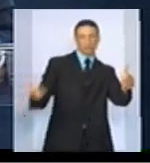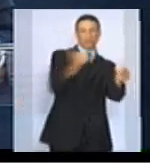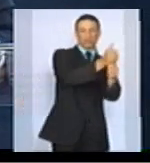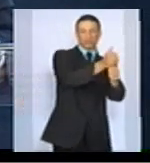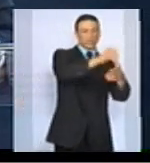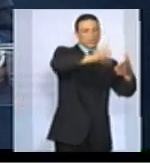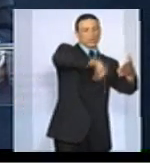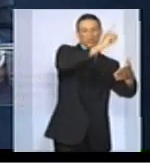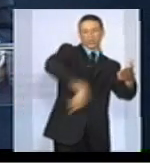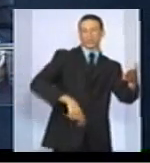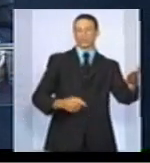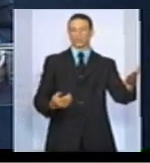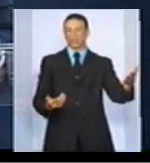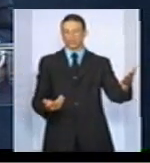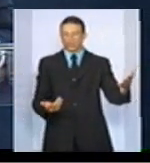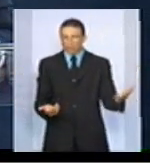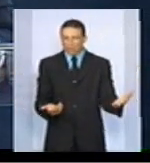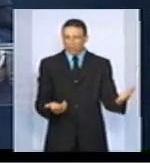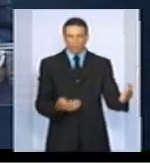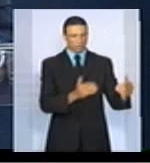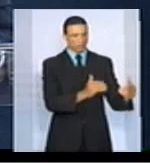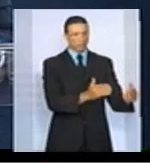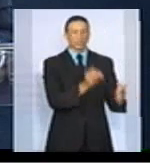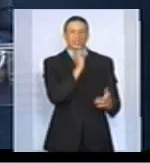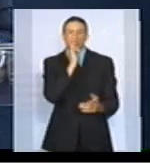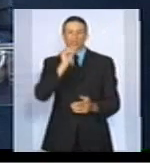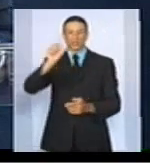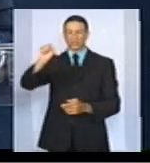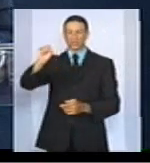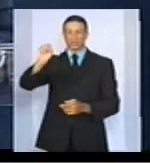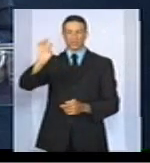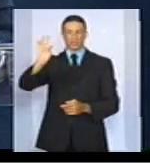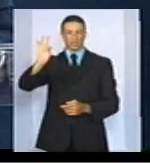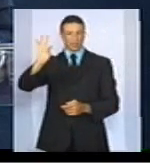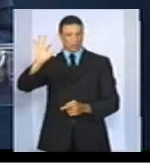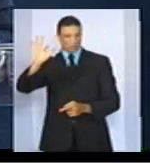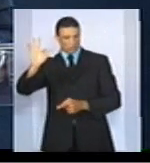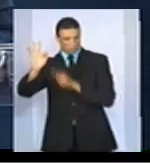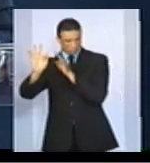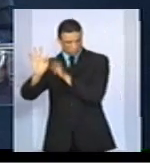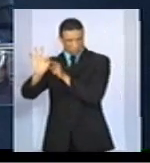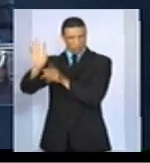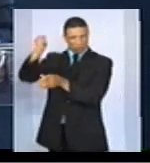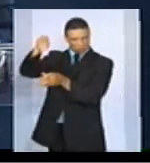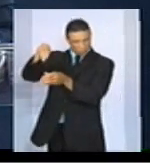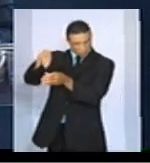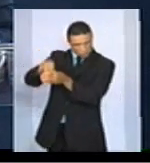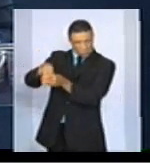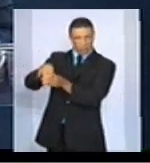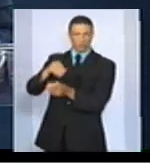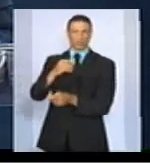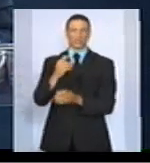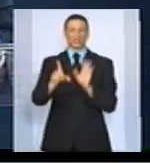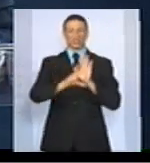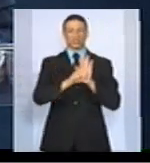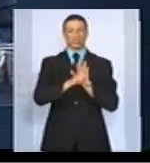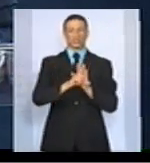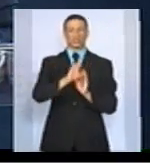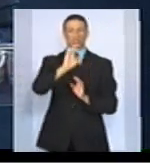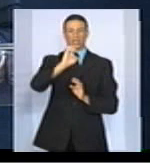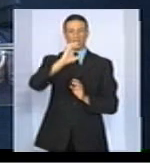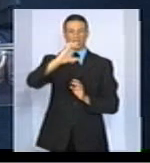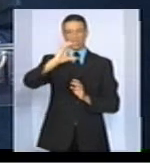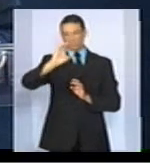das programadoras né o STF jogou o precedente da di869 no caso do ECA